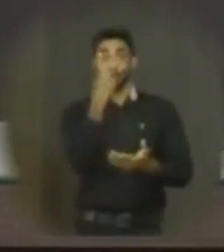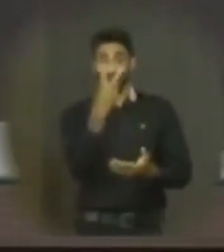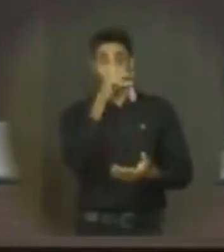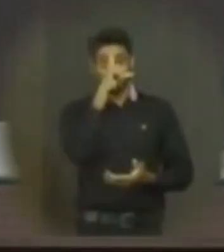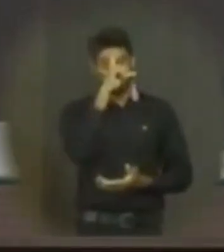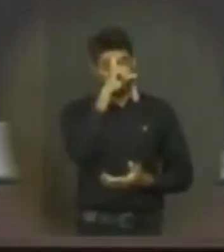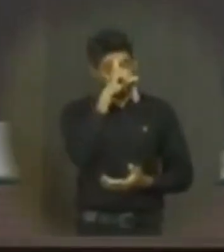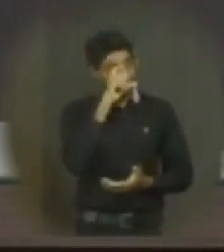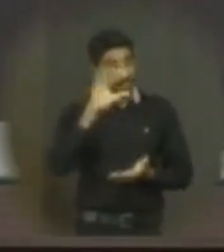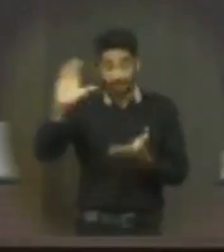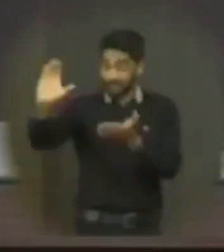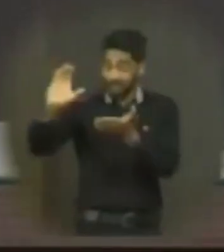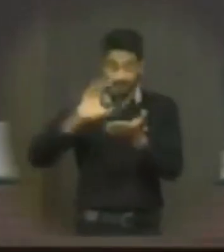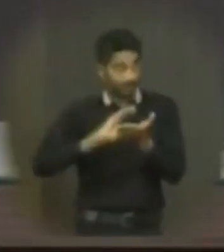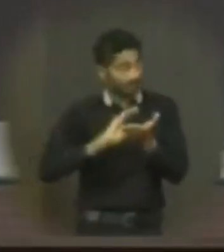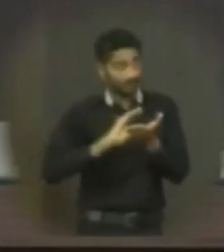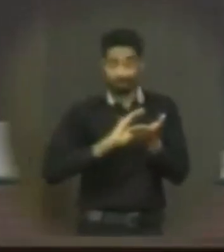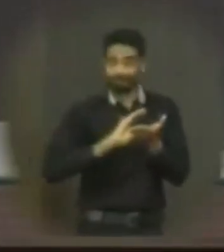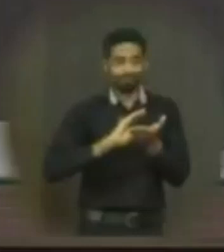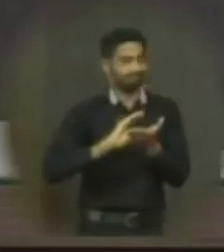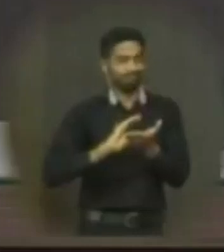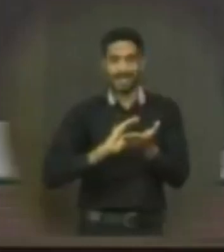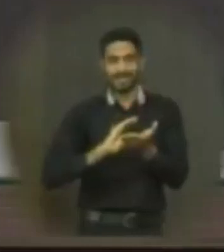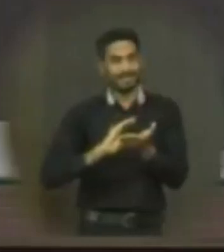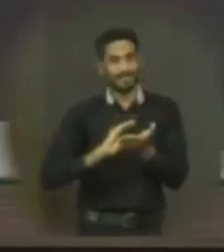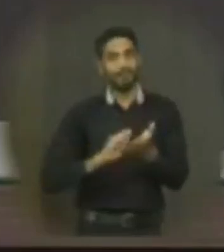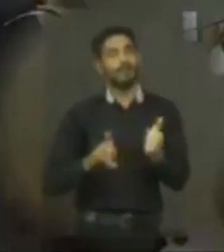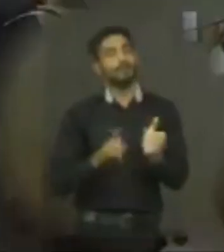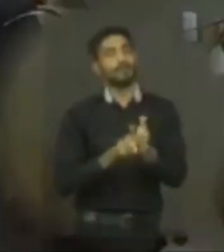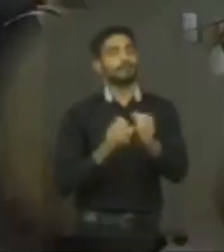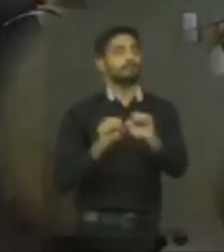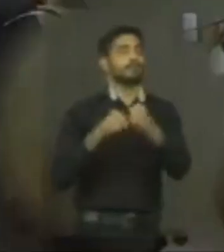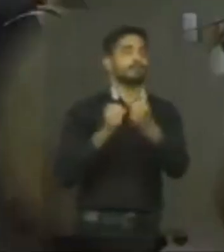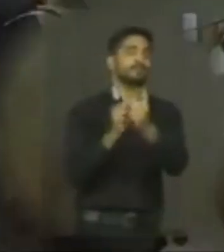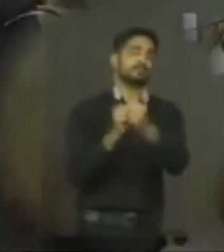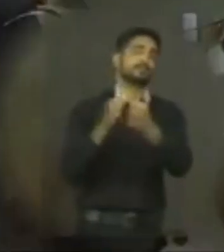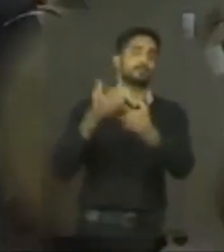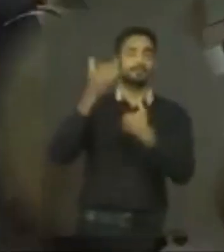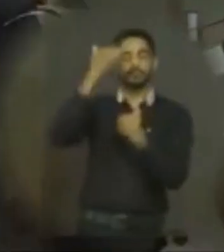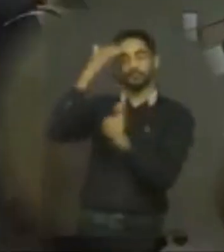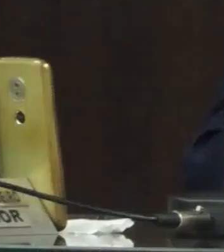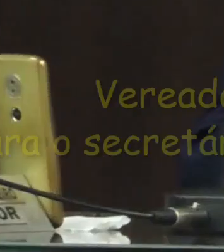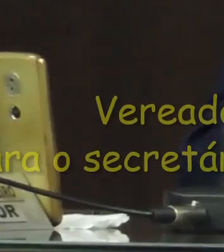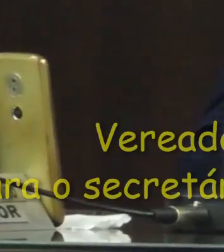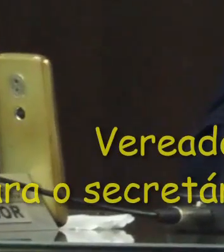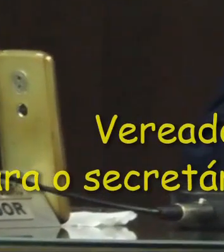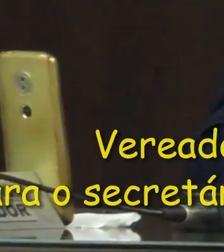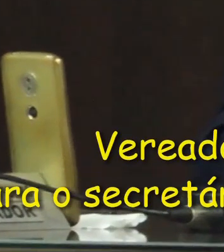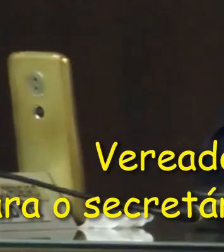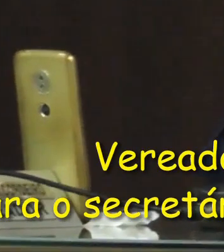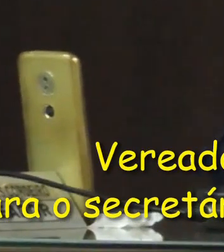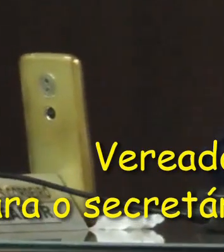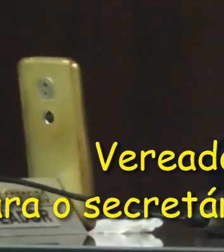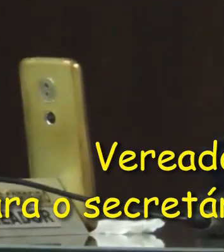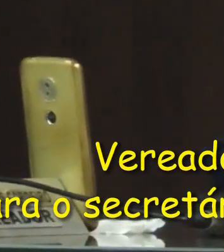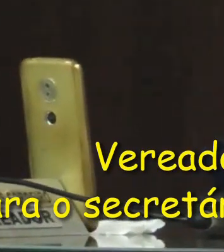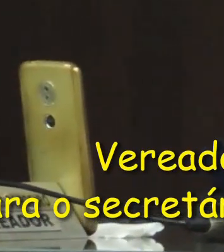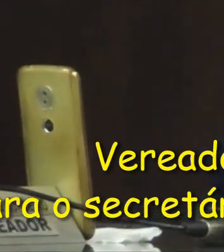hospitais recebeu o recurso que veio para o combate ao Covid. Obrigado, presidente. Eu